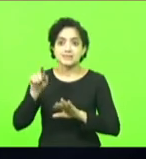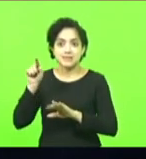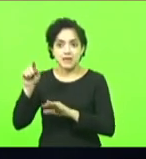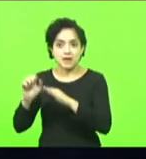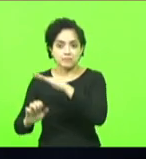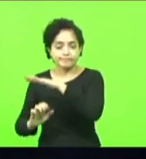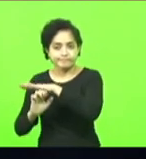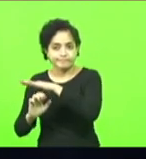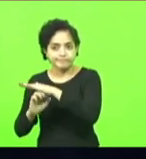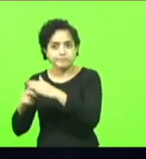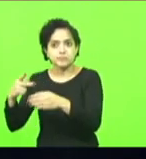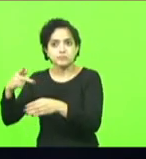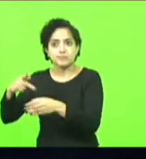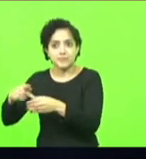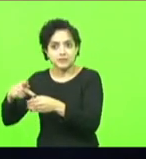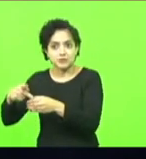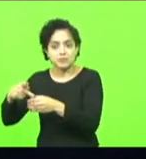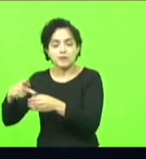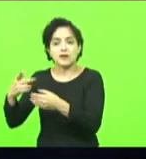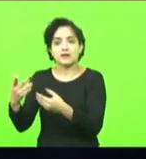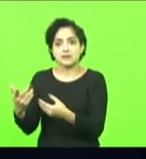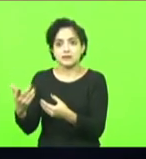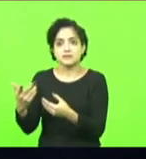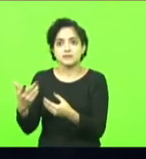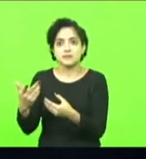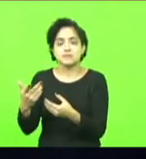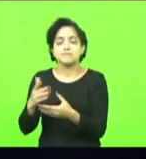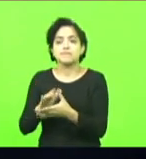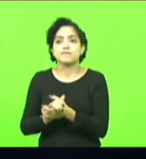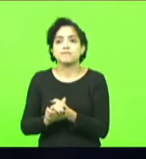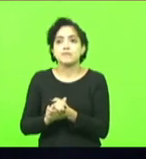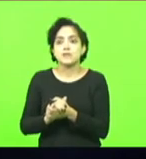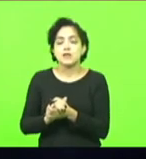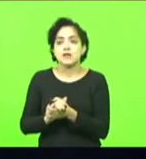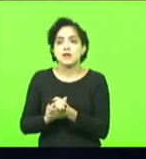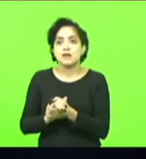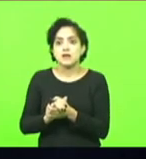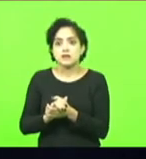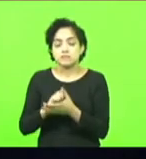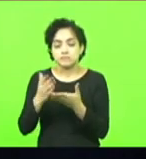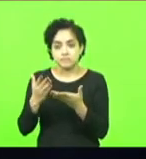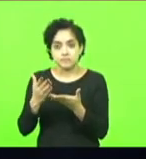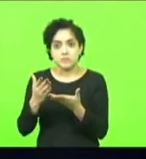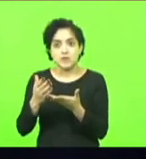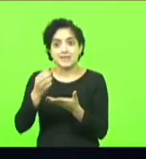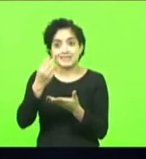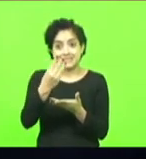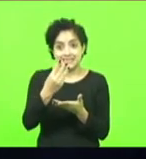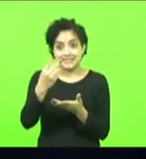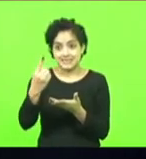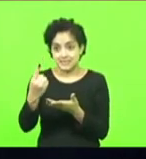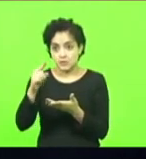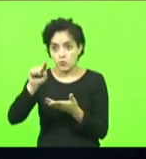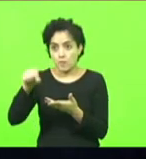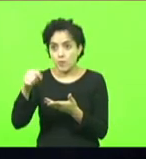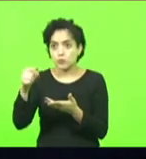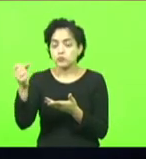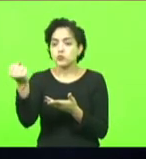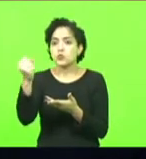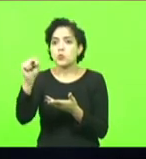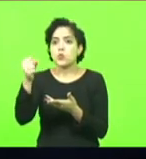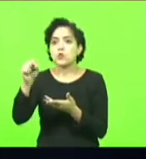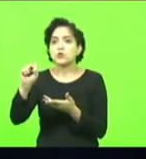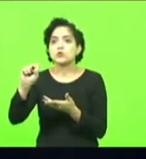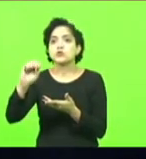uns dividendos para pagar para os acionistas, pasmem, 31,8 bilhões